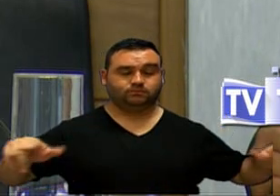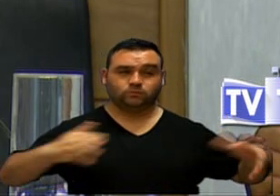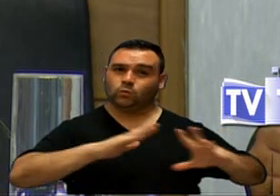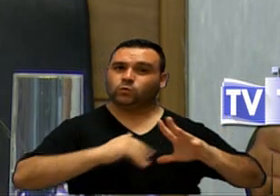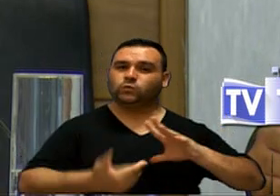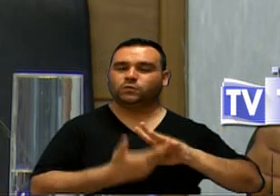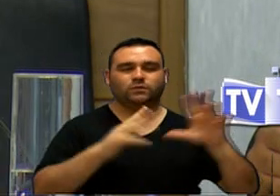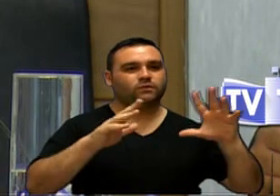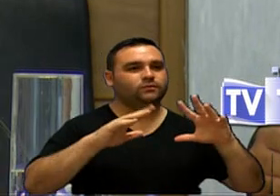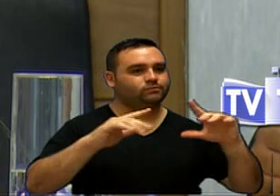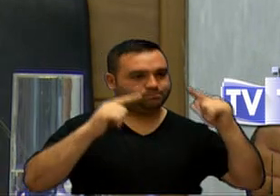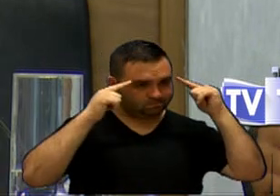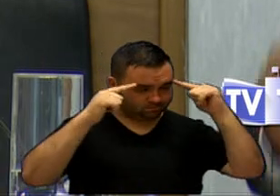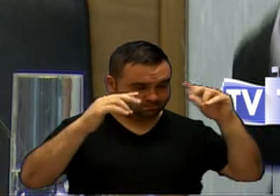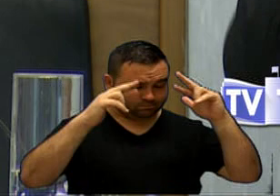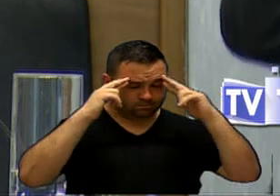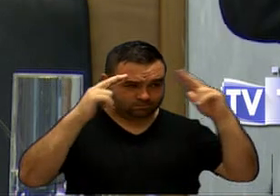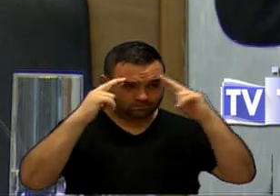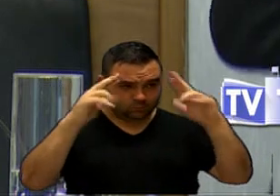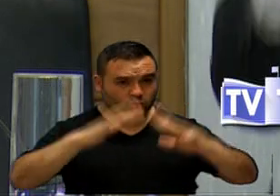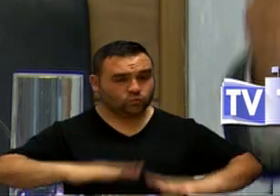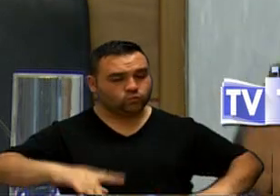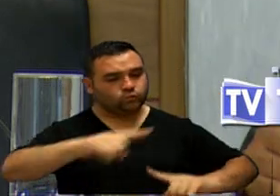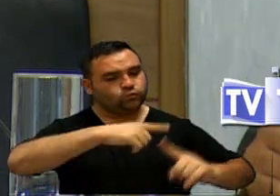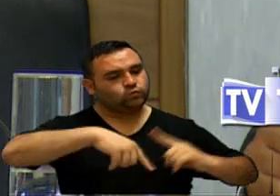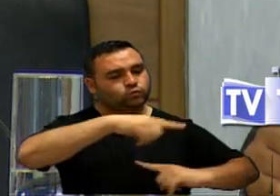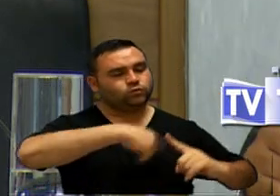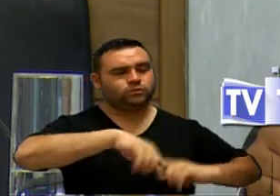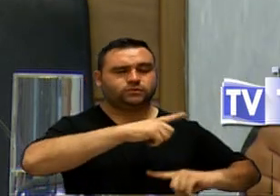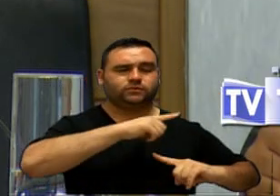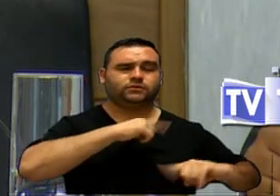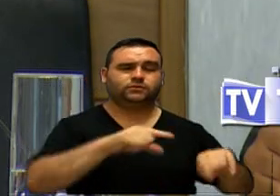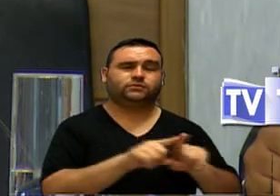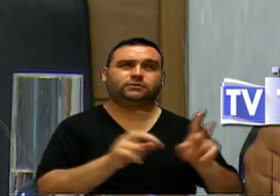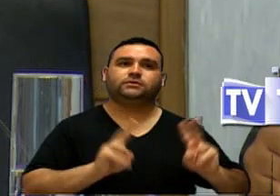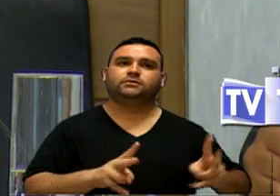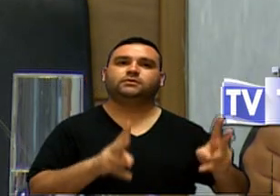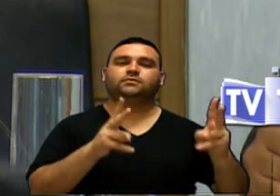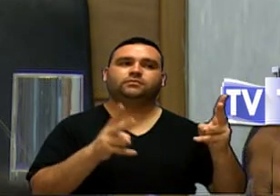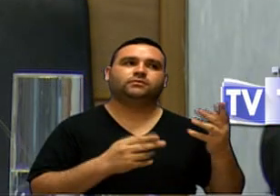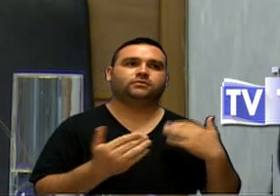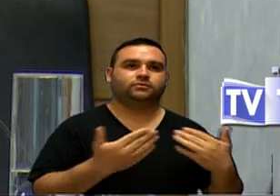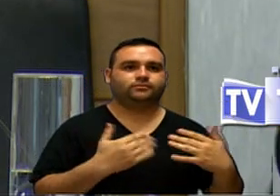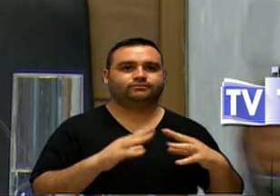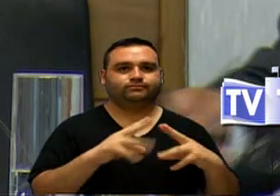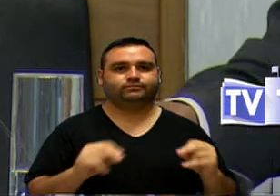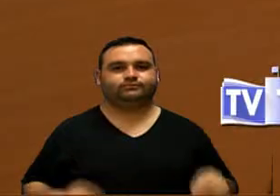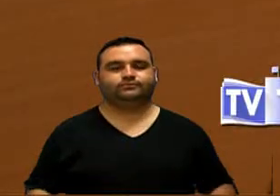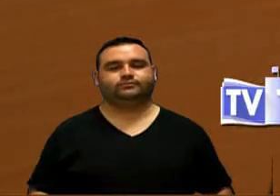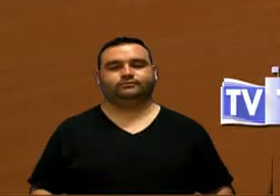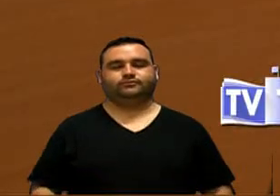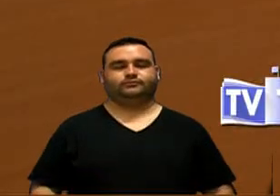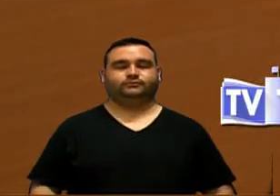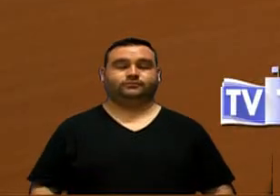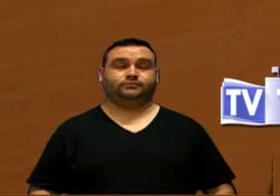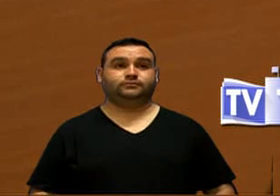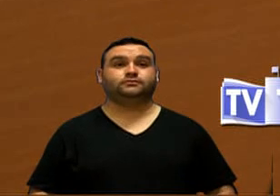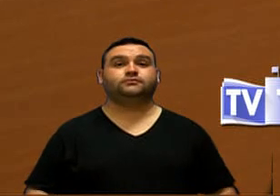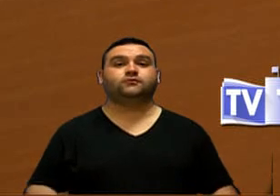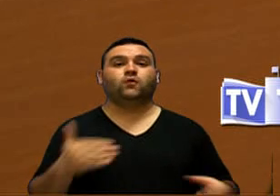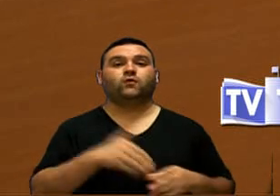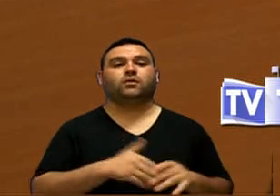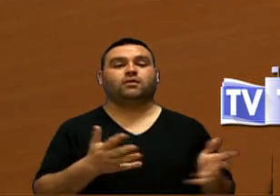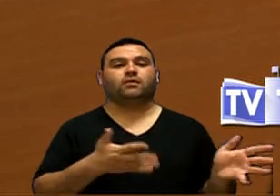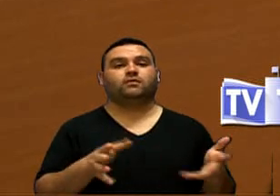serão respeitadas, mas procuraremos sempre aí procurar as convergências. Ao voto,